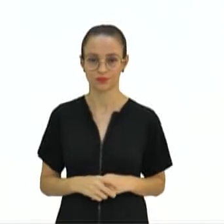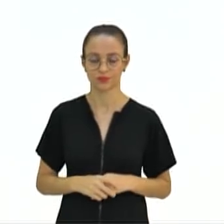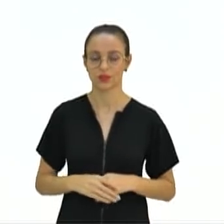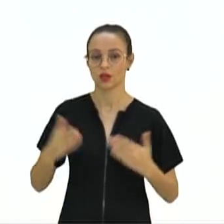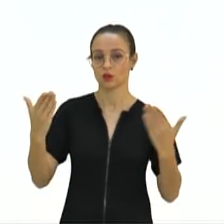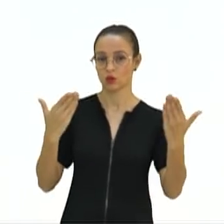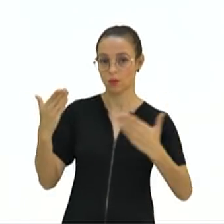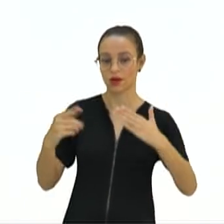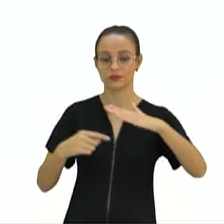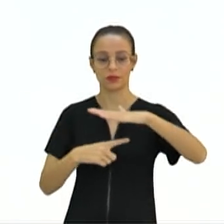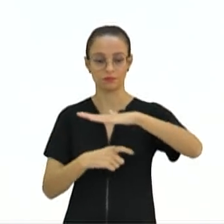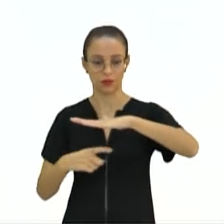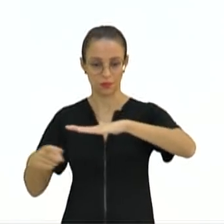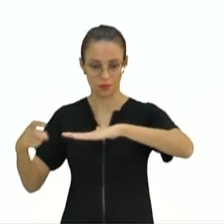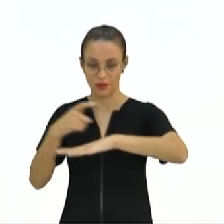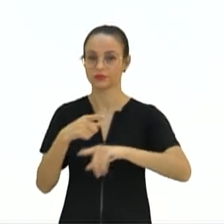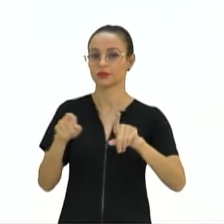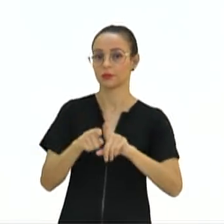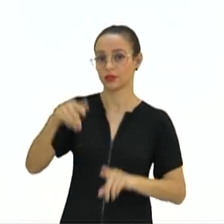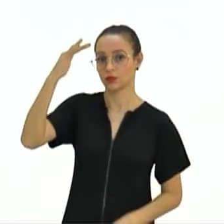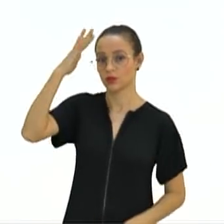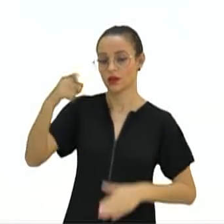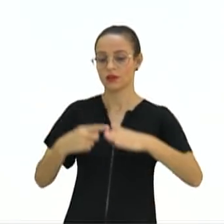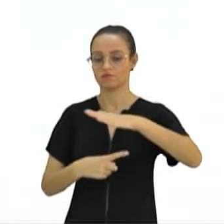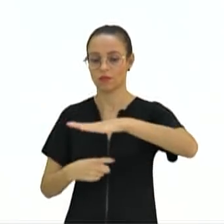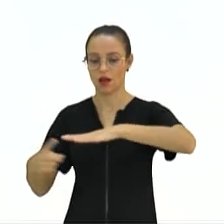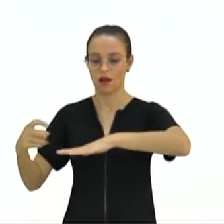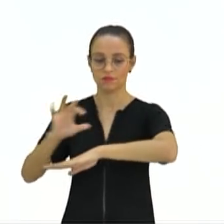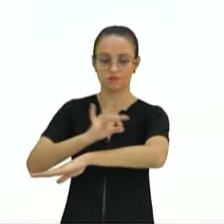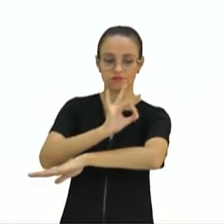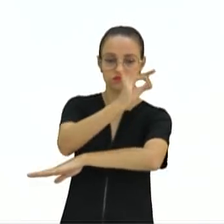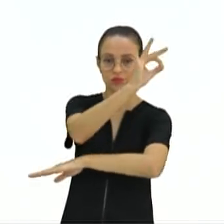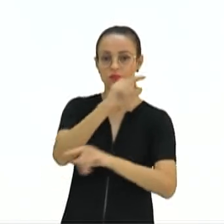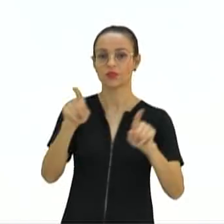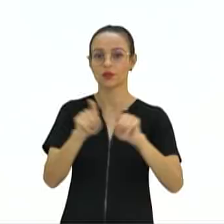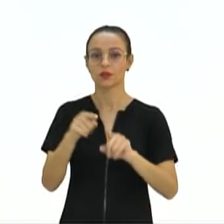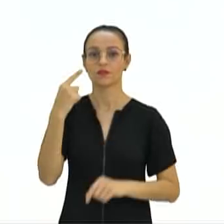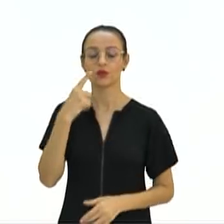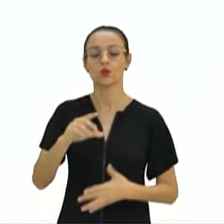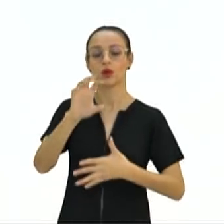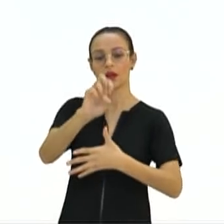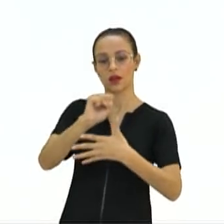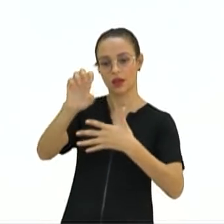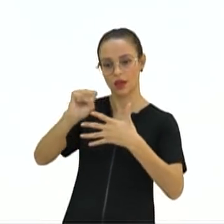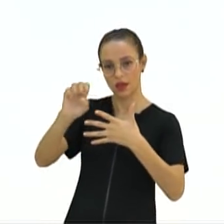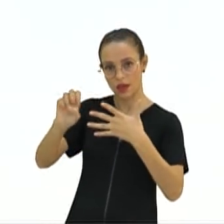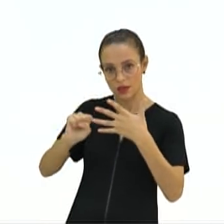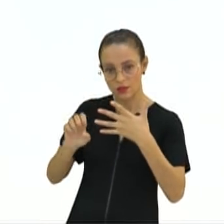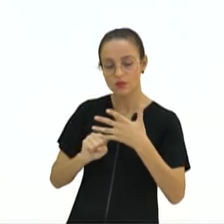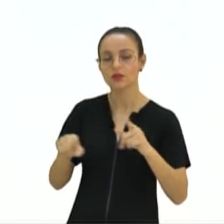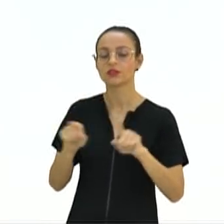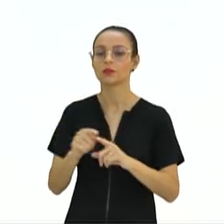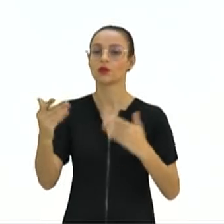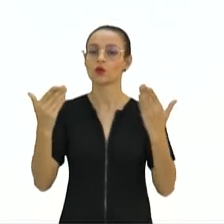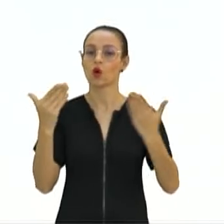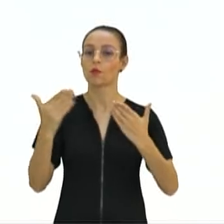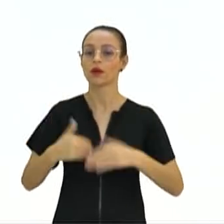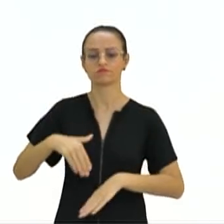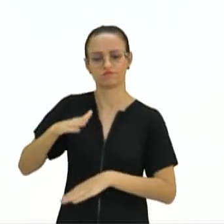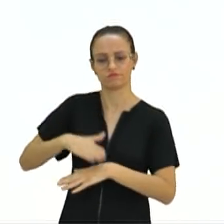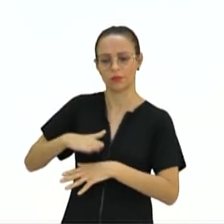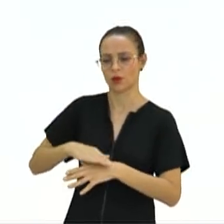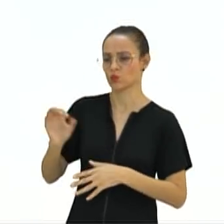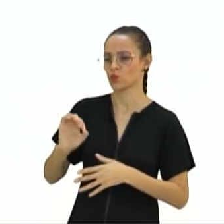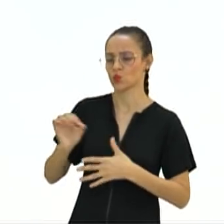entre biogênese e abiogênese. Também vimos a hipótese heterotrófica e também a comparação com a